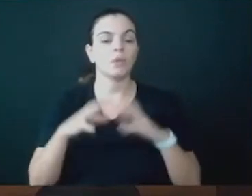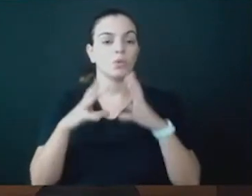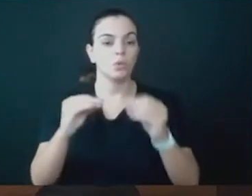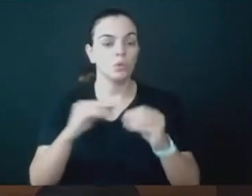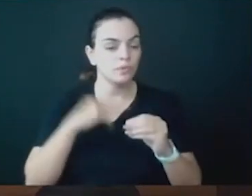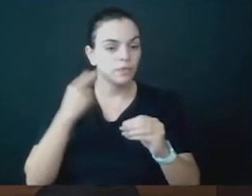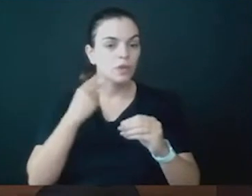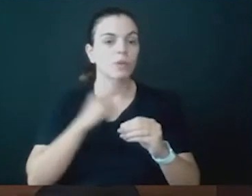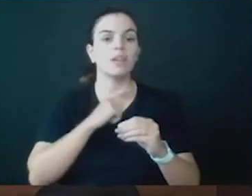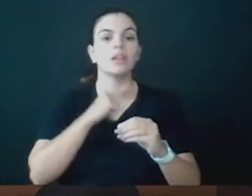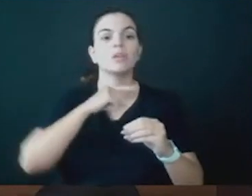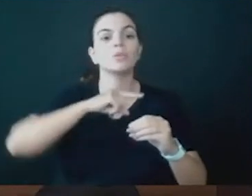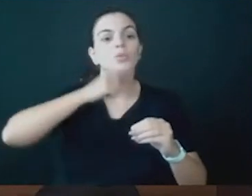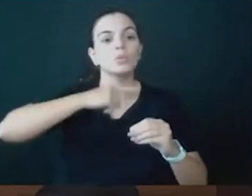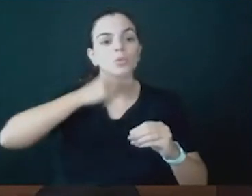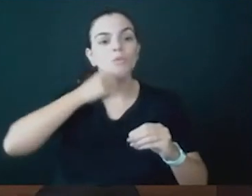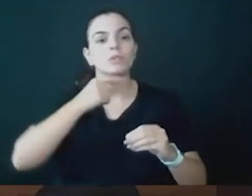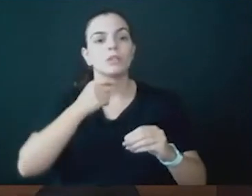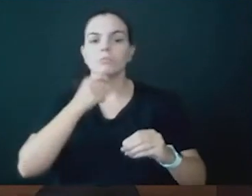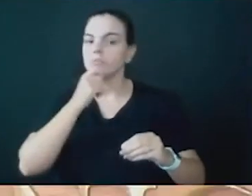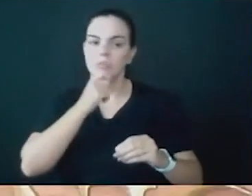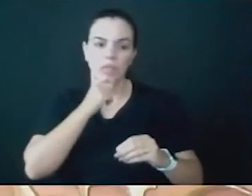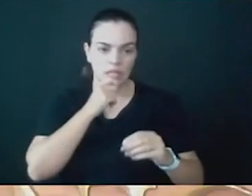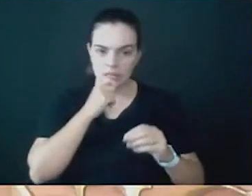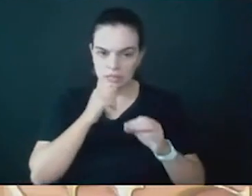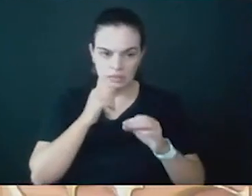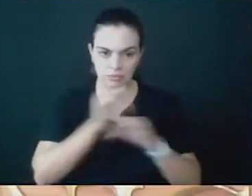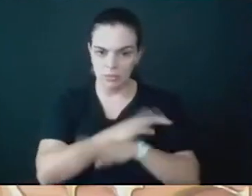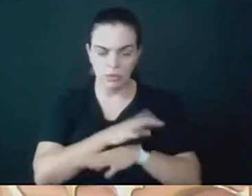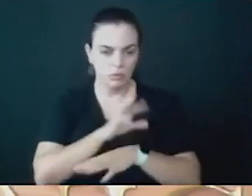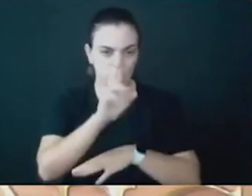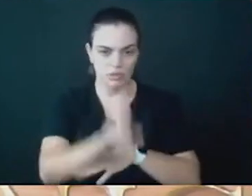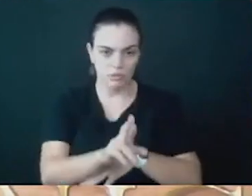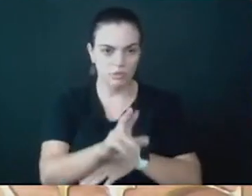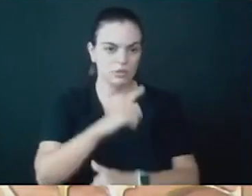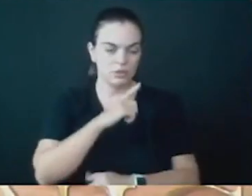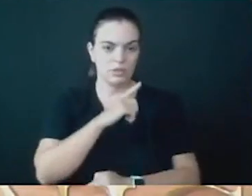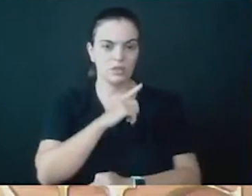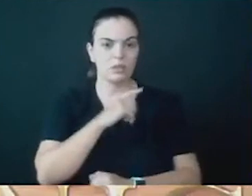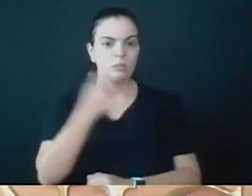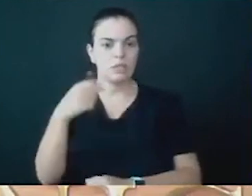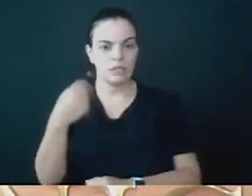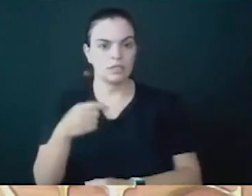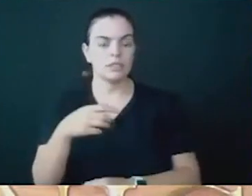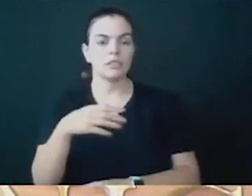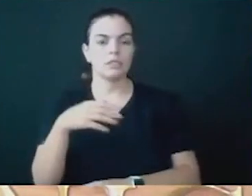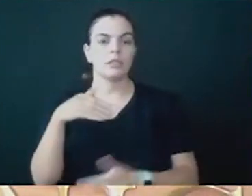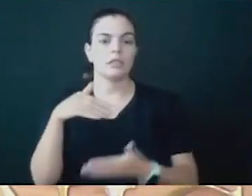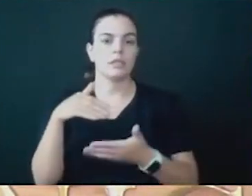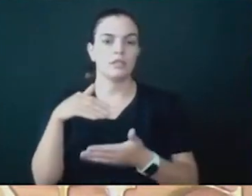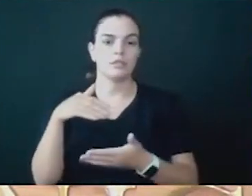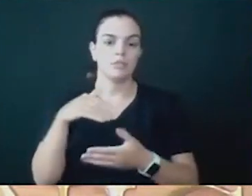não, vamos dizer, sanadas aqui pela gente, que se faz necessário um complemento das secretarias, vocês